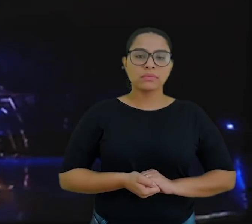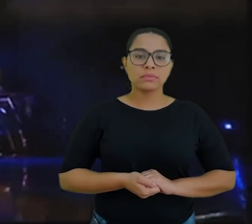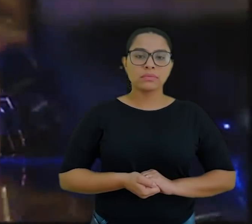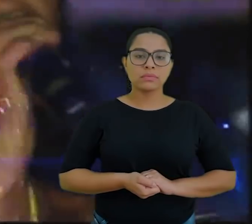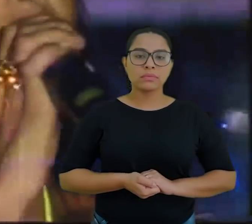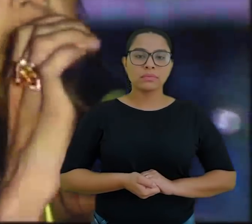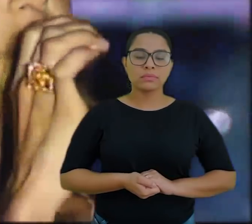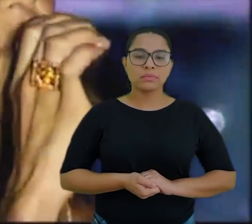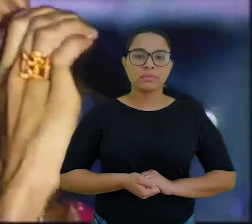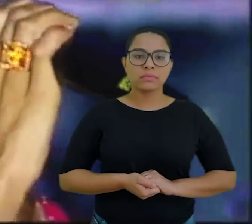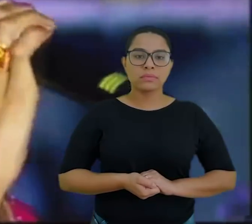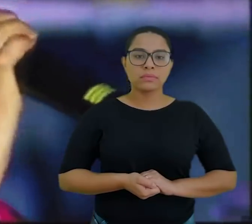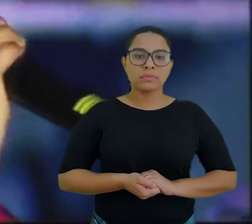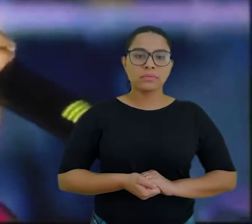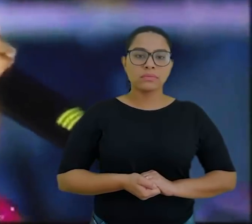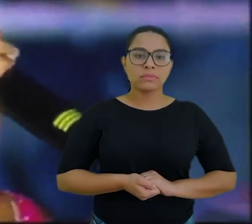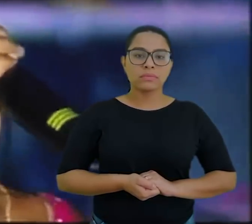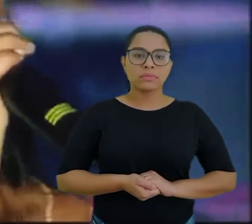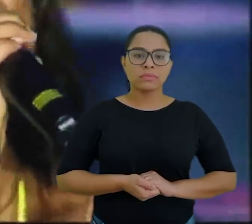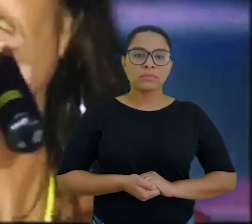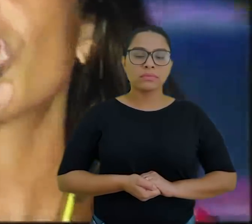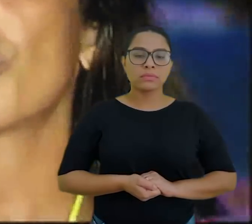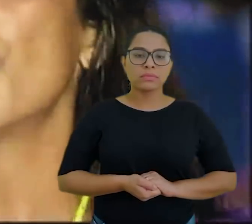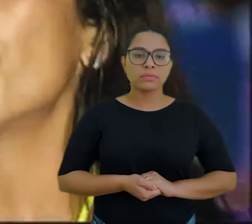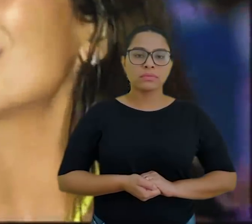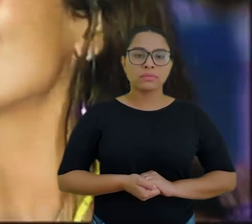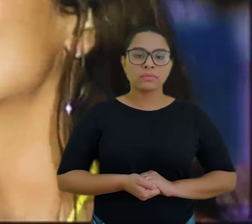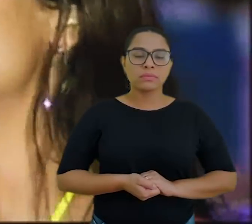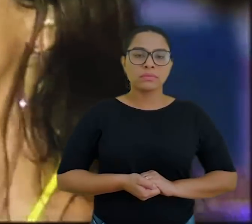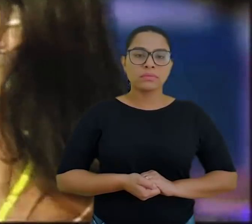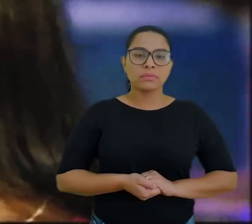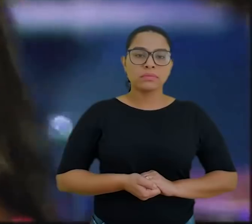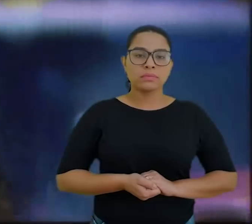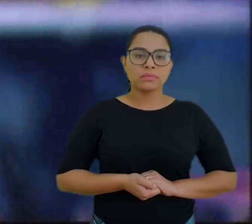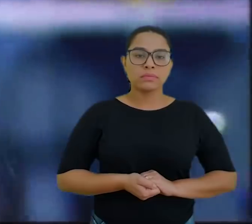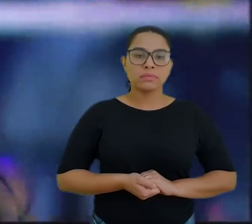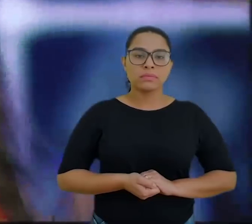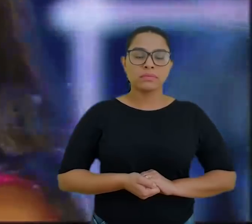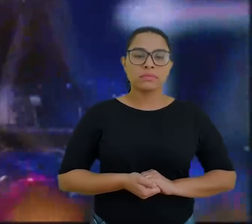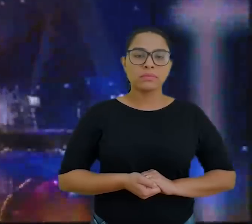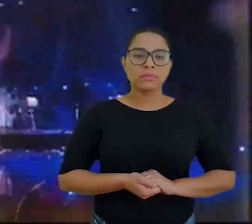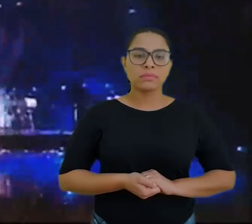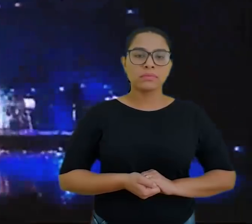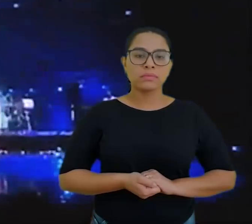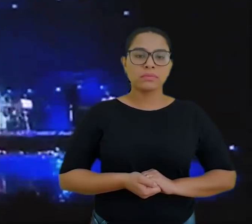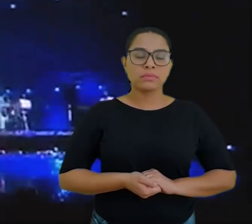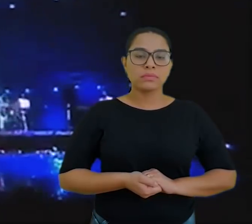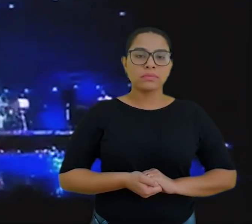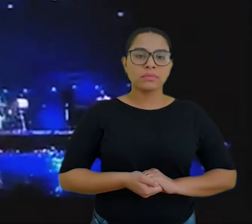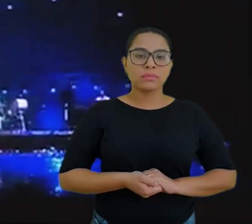te falar dos sonhos, das flores, de como a cidade mudou.